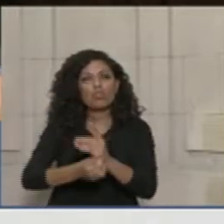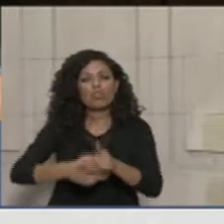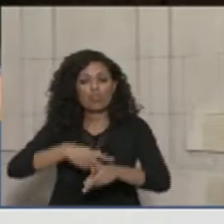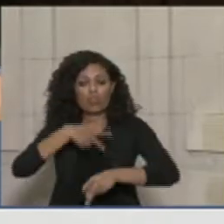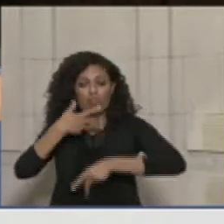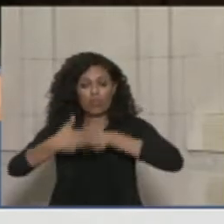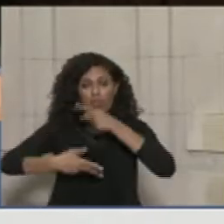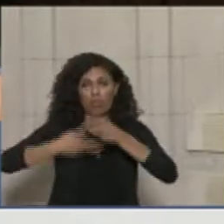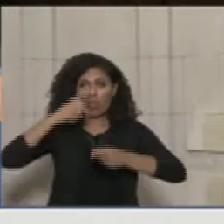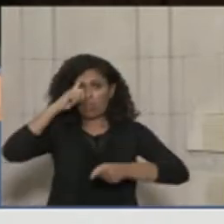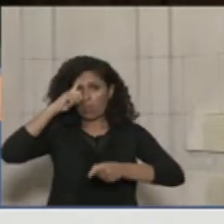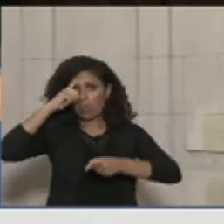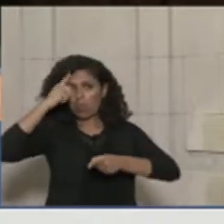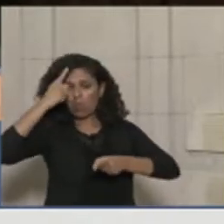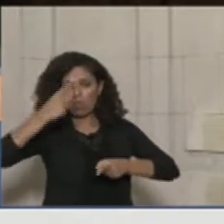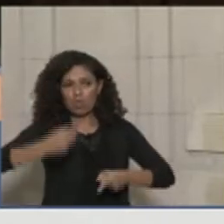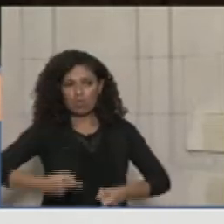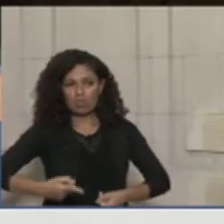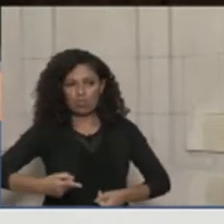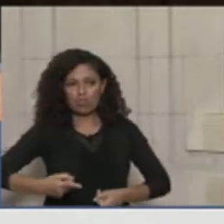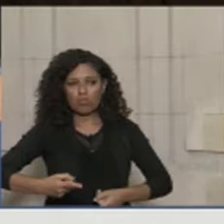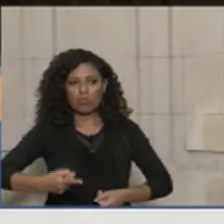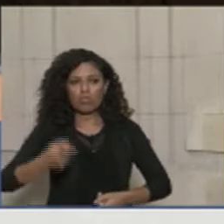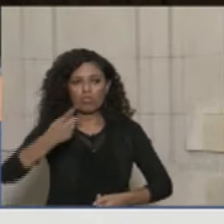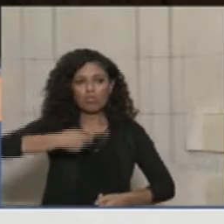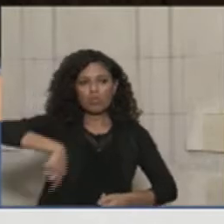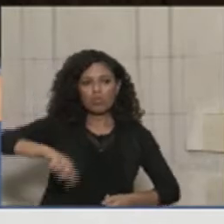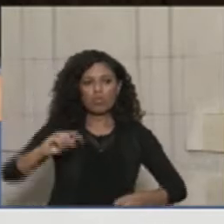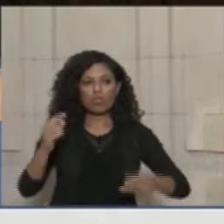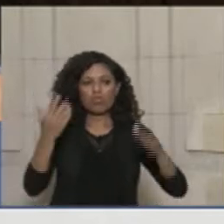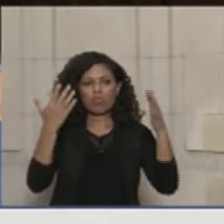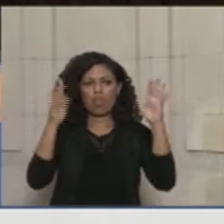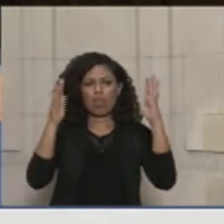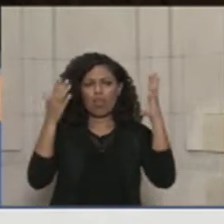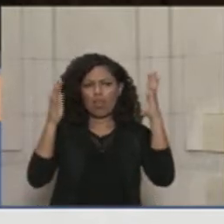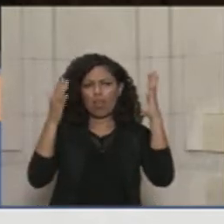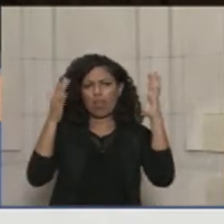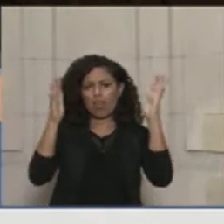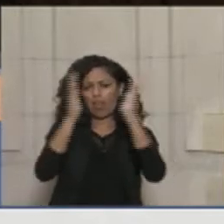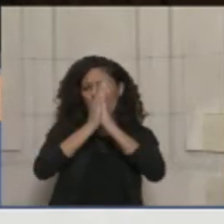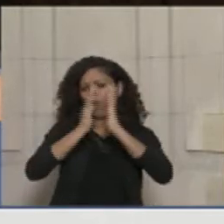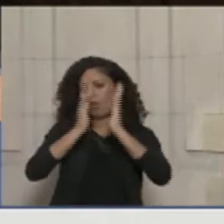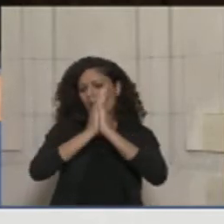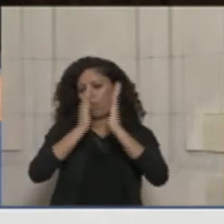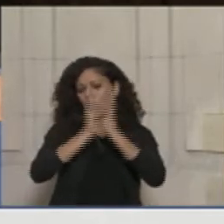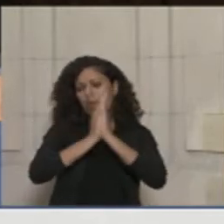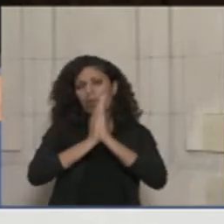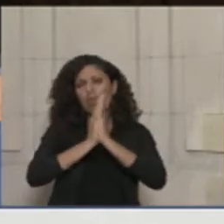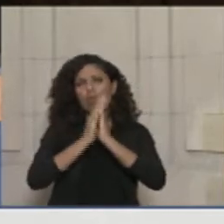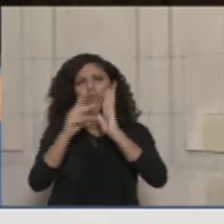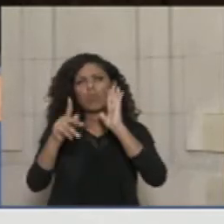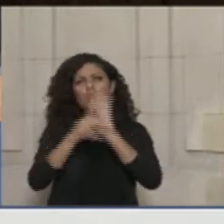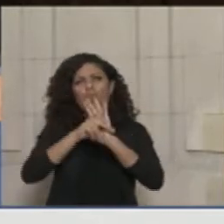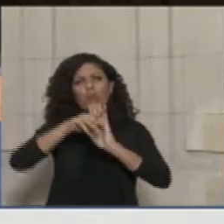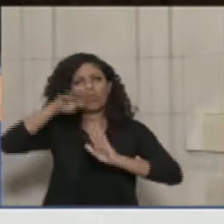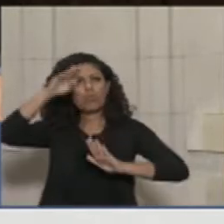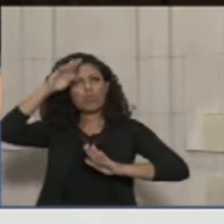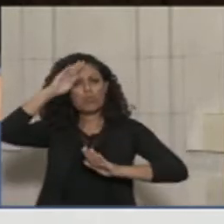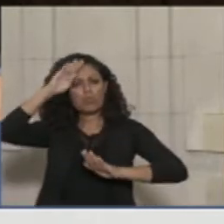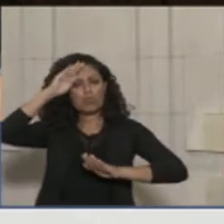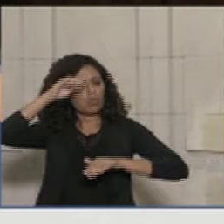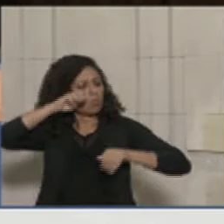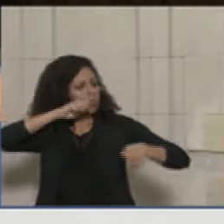determine que se comemore um aniversário da ditadura. Isso